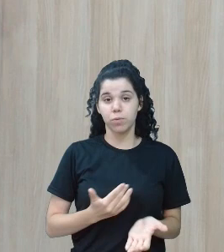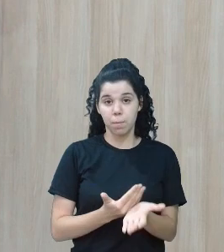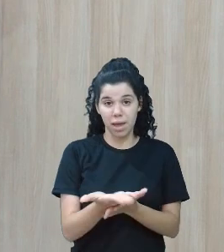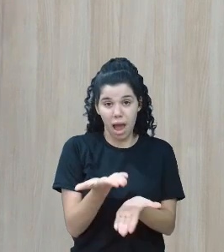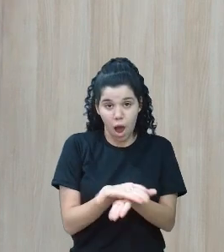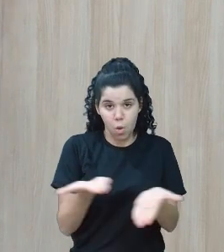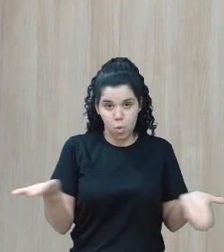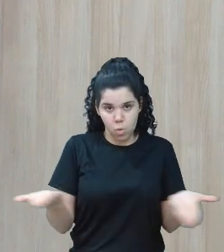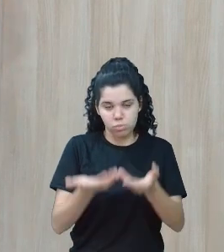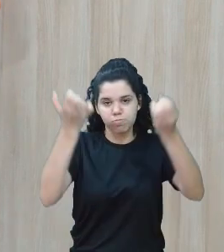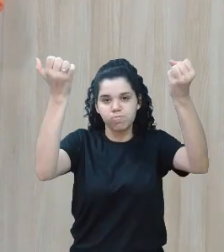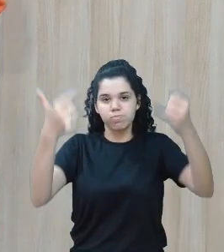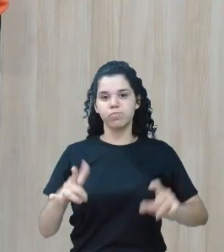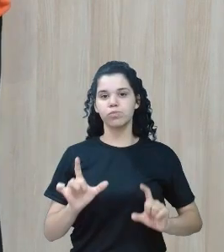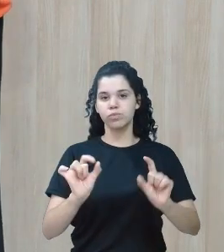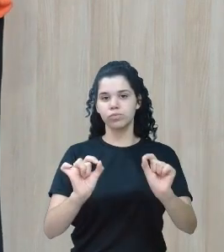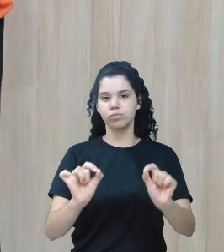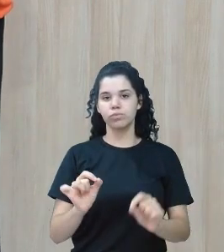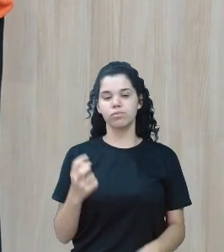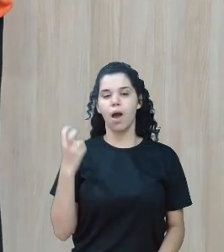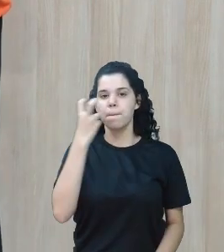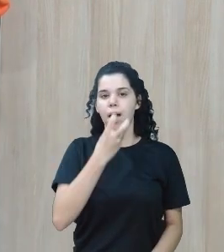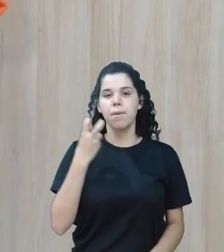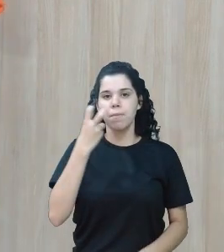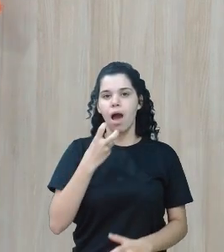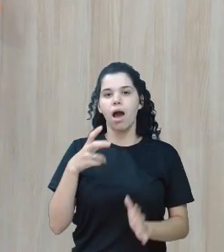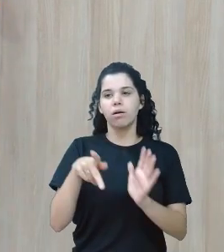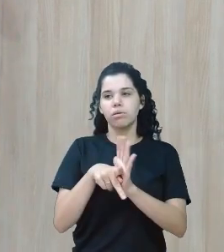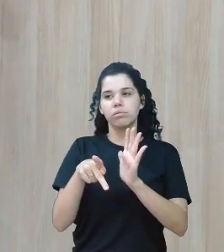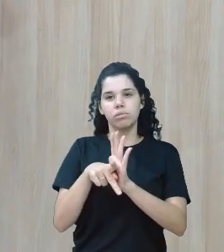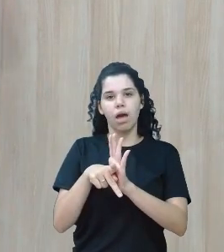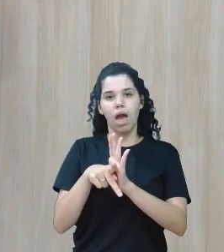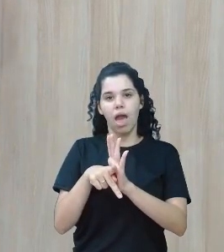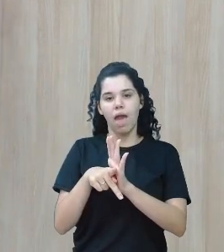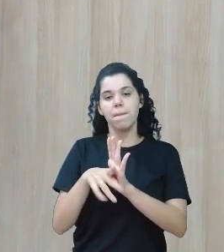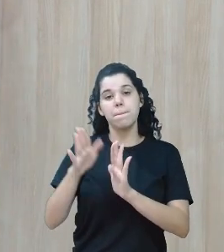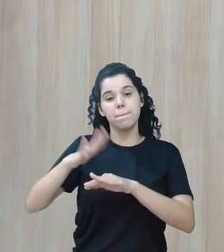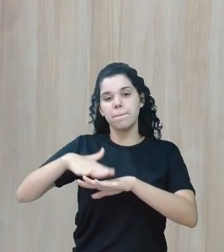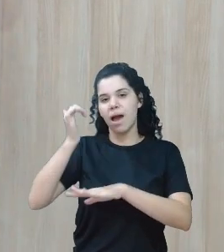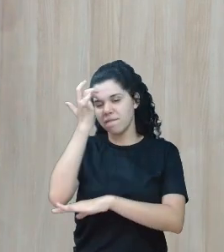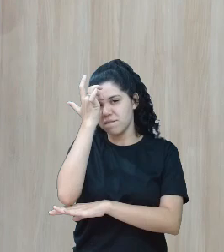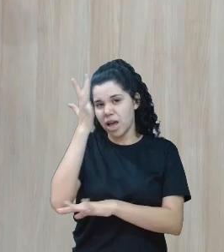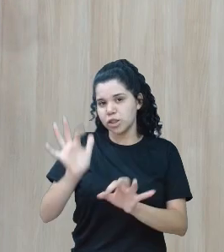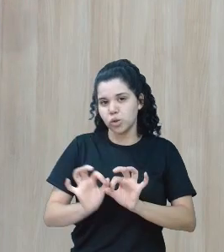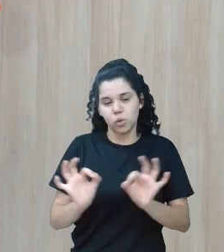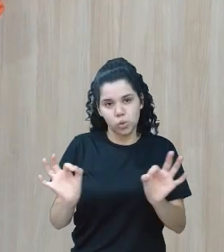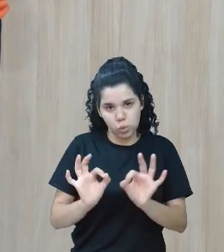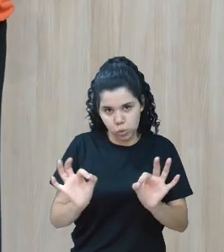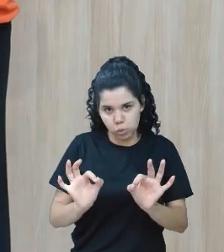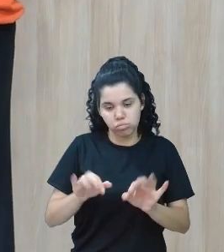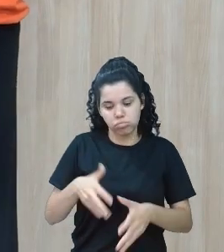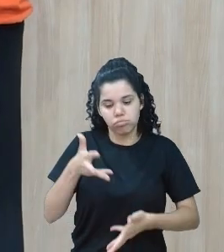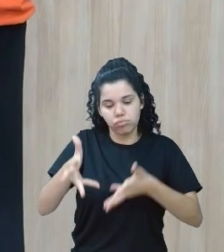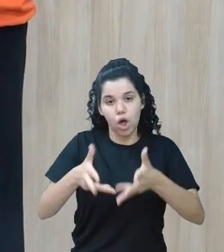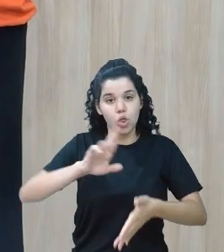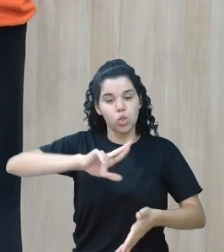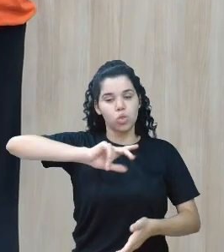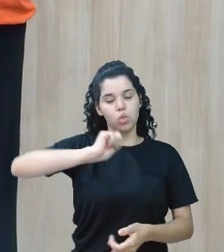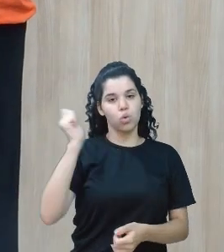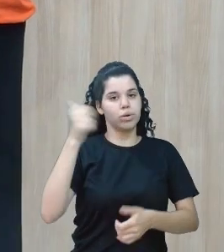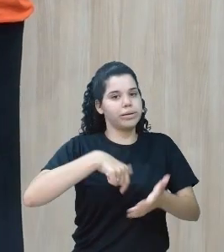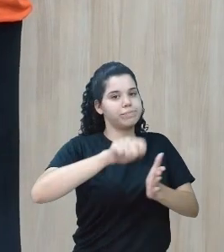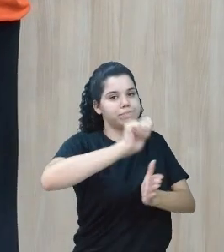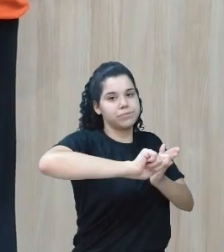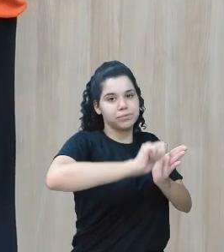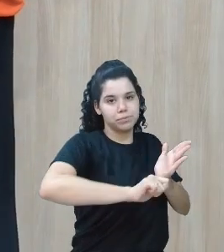hoje falando que a oralidade é muito mais fácil, muito mais tranquila do que a escrita, porque